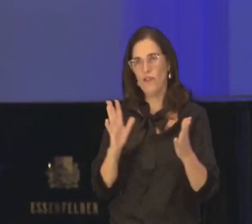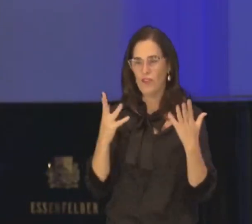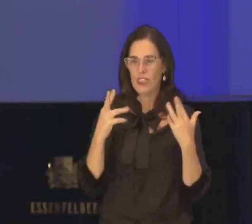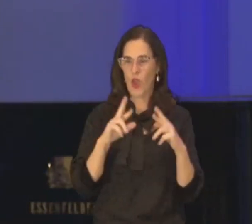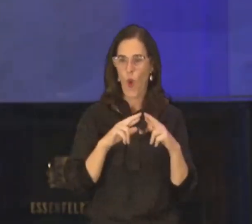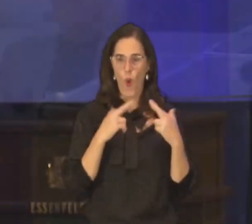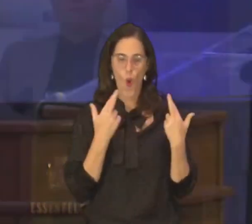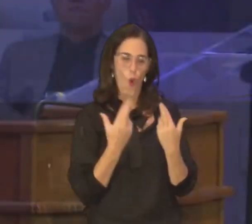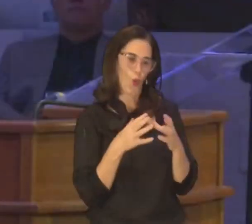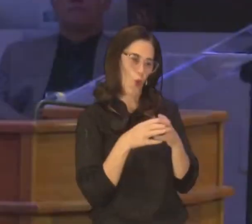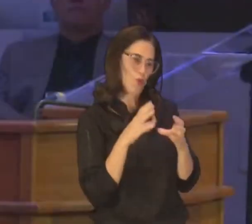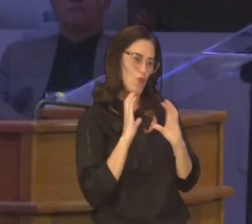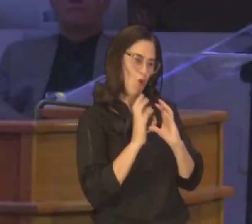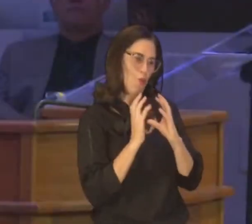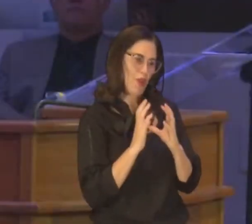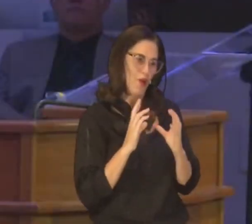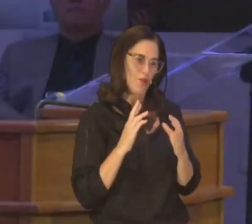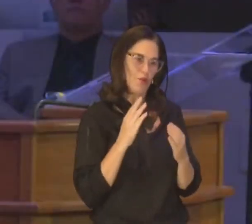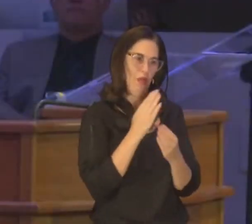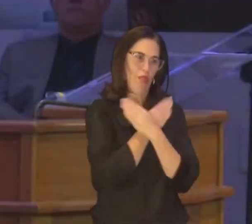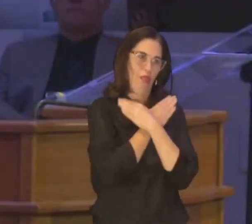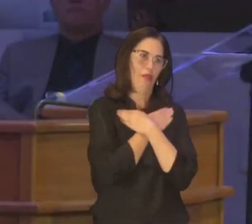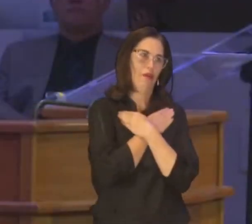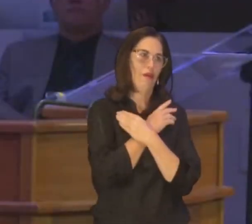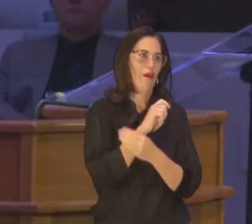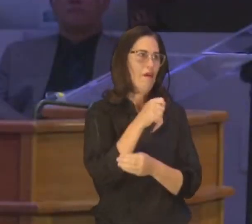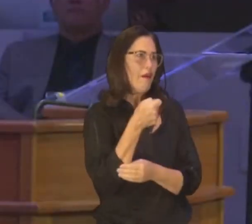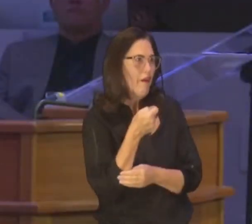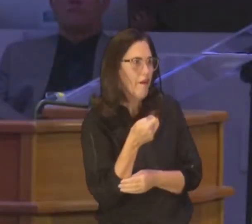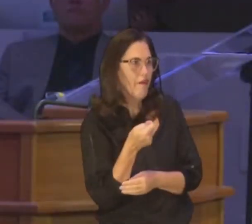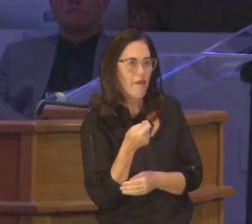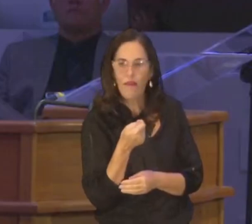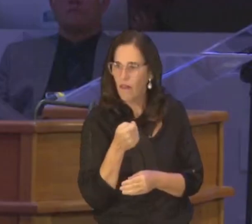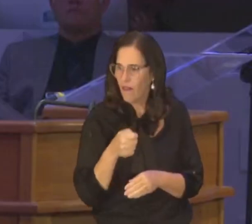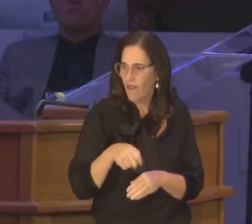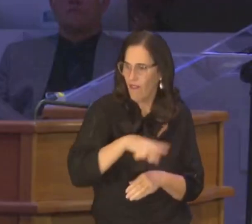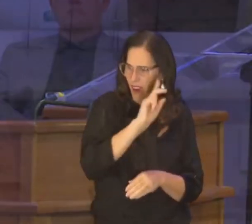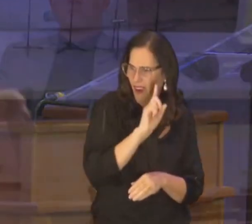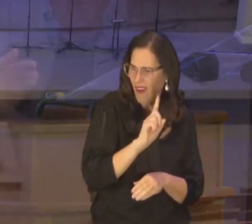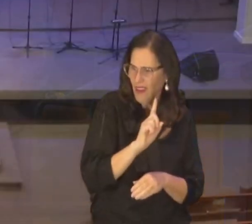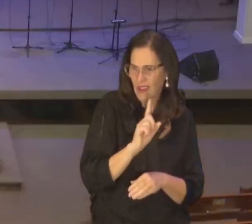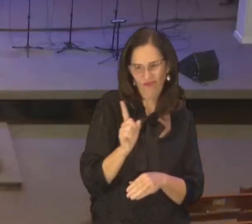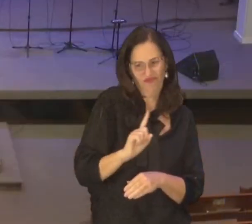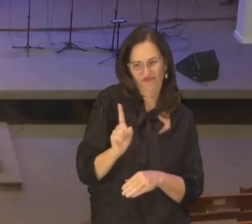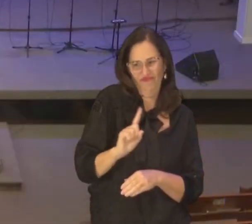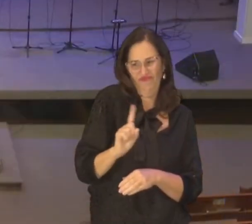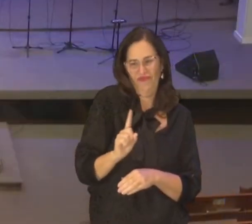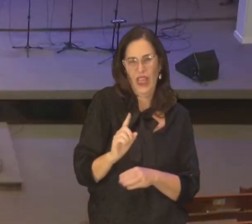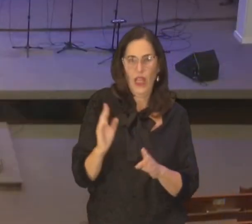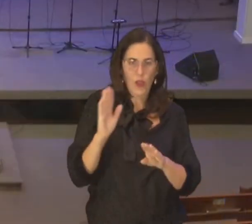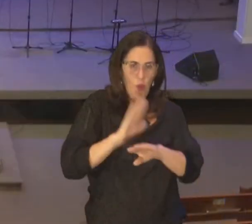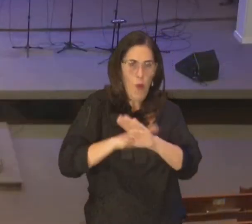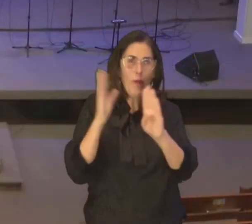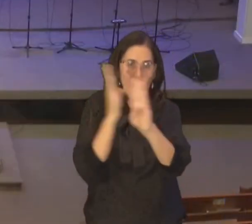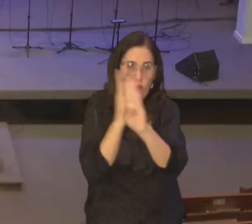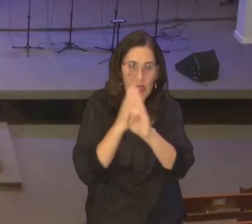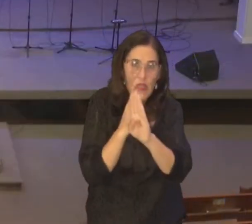noite, quem vai? Alguém iria? Talvez num ambiente de perseguição,